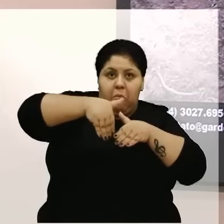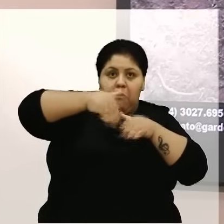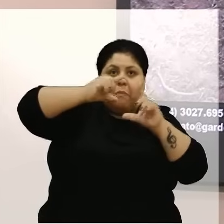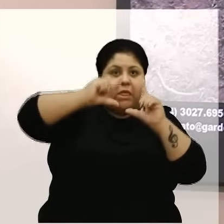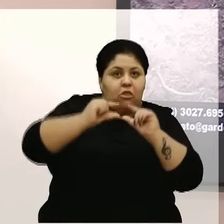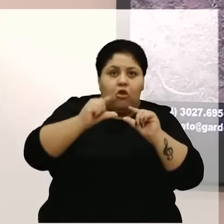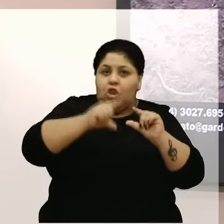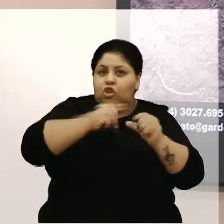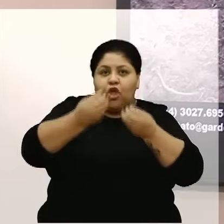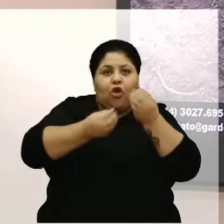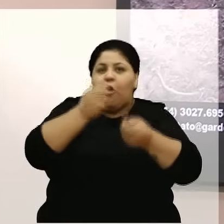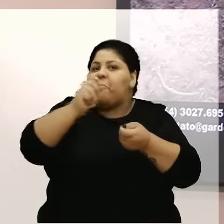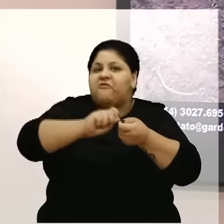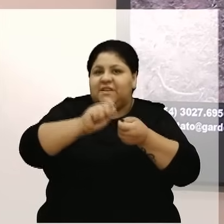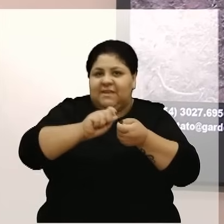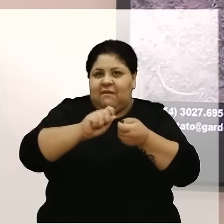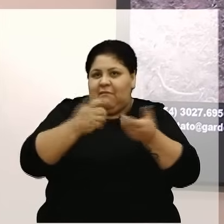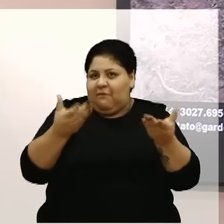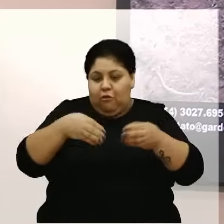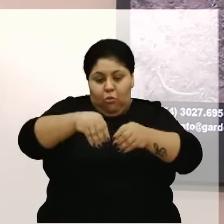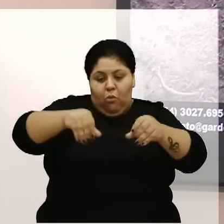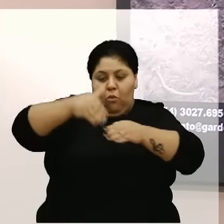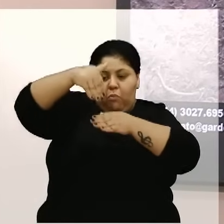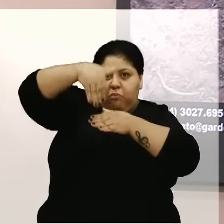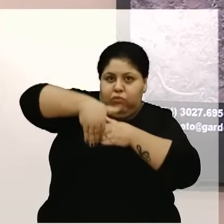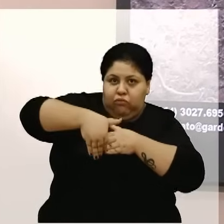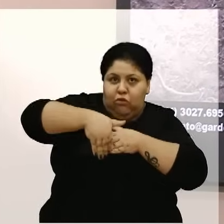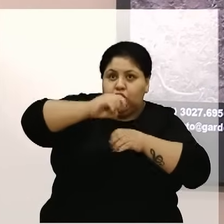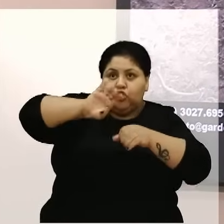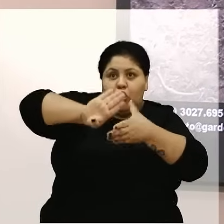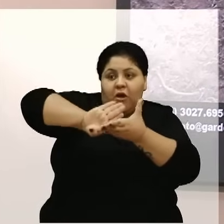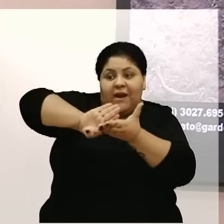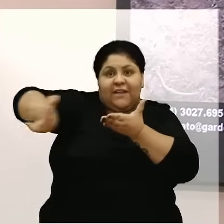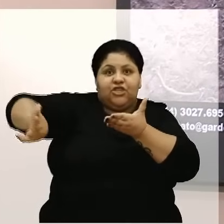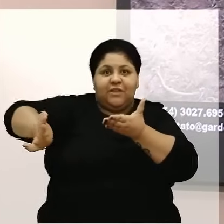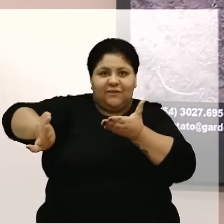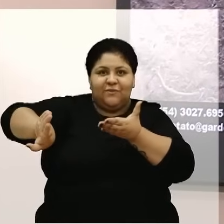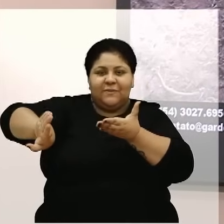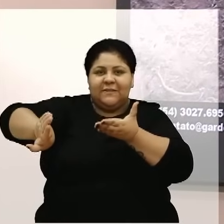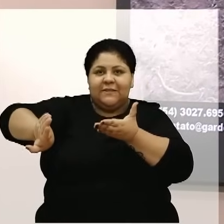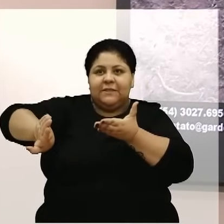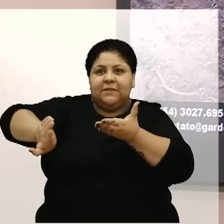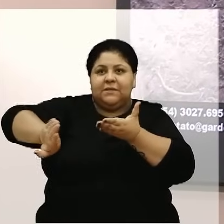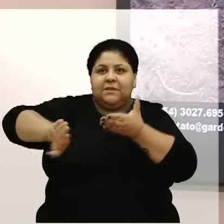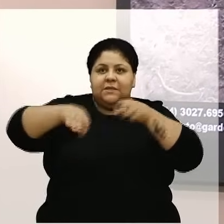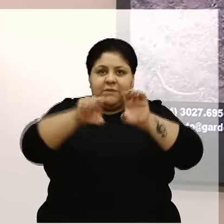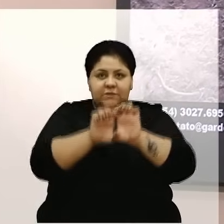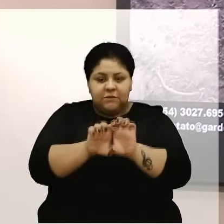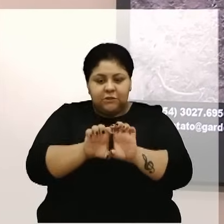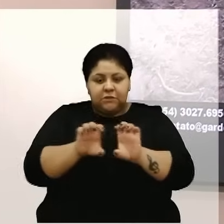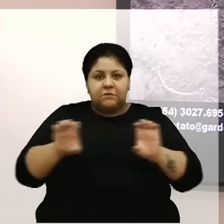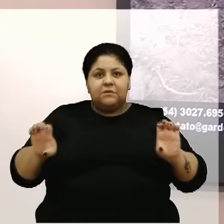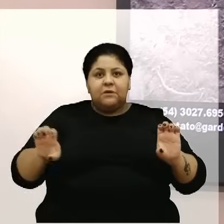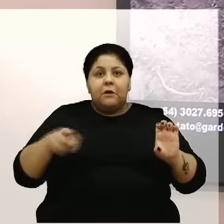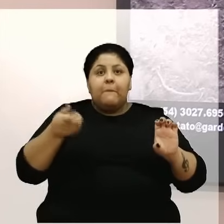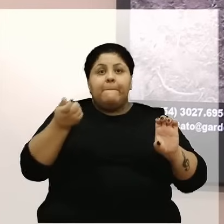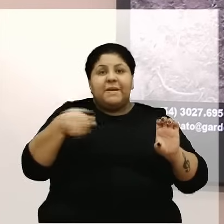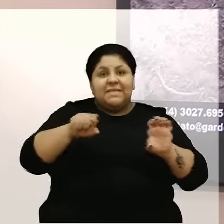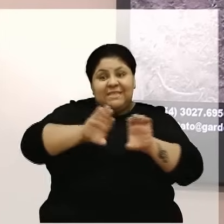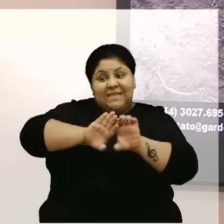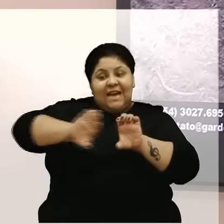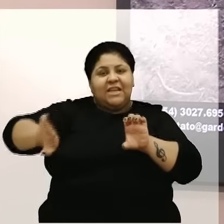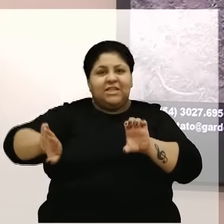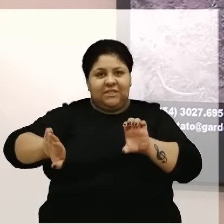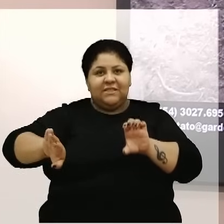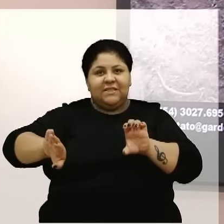não tem como fazer esse trabalho, a não ser retirando a adutora dali. Por isso que a adutora vai ter que ser retirada, para que, nesse curto e